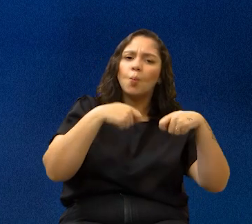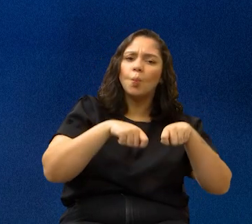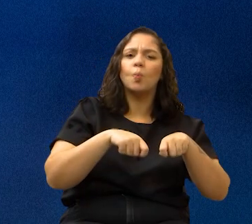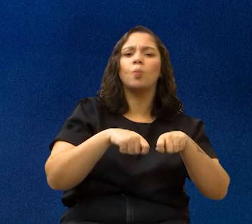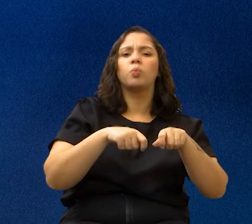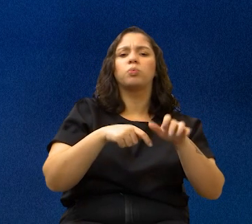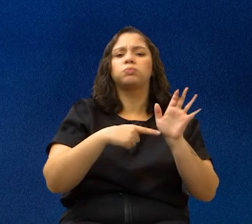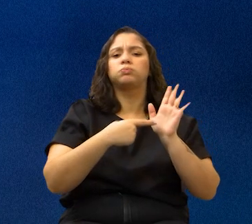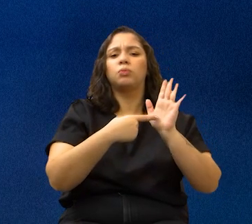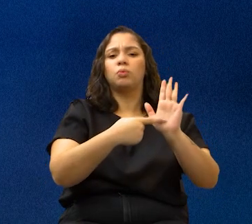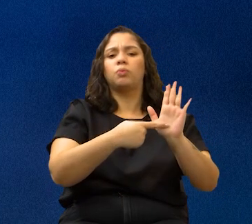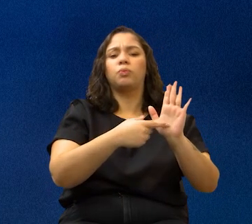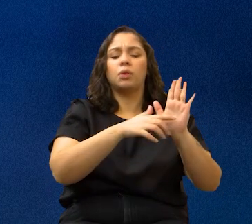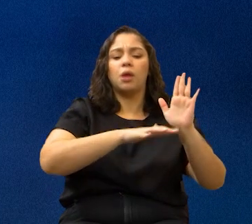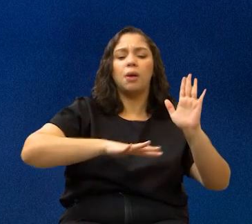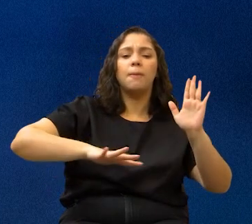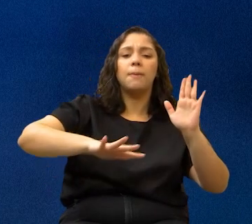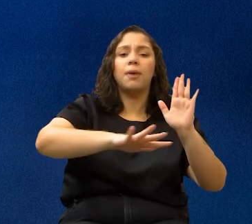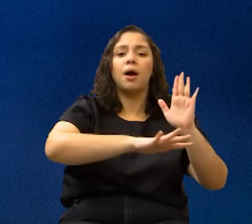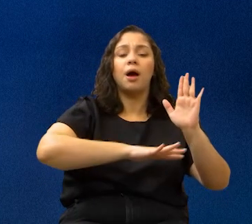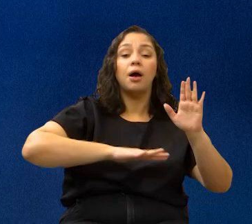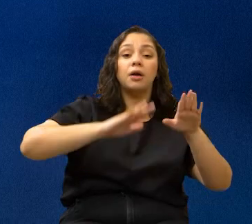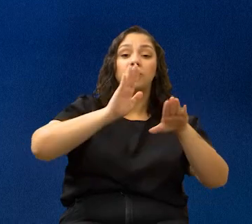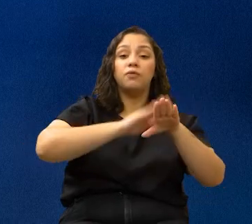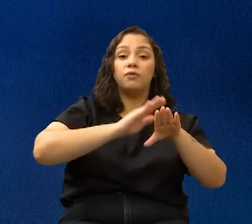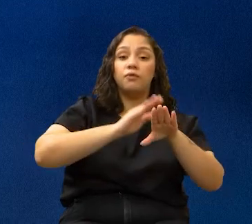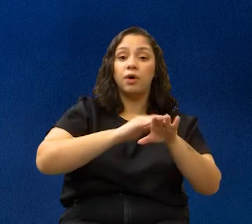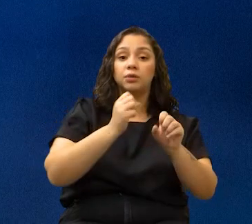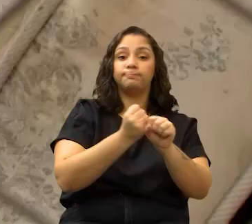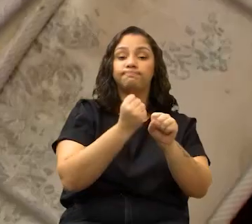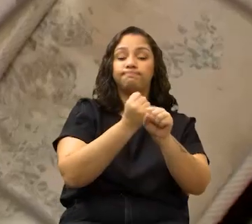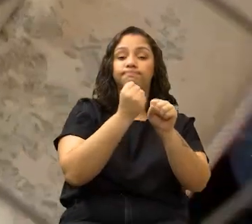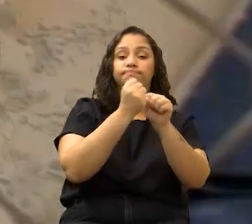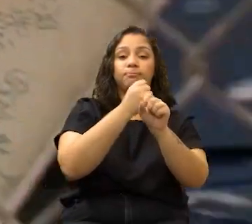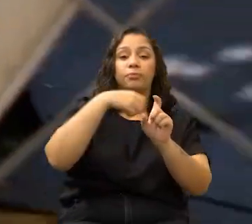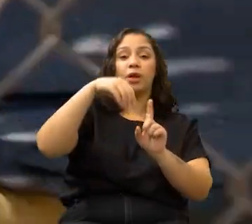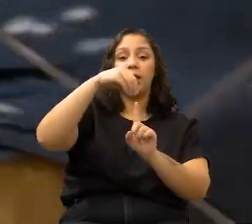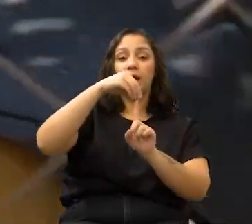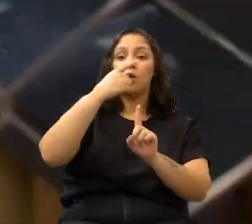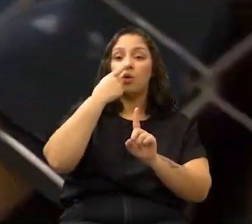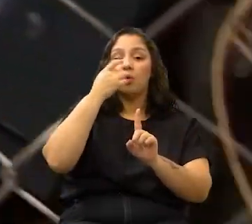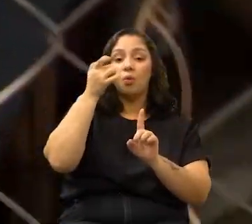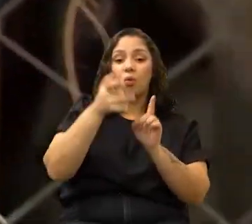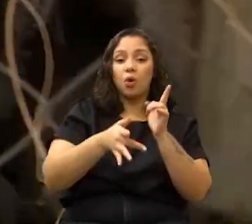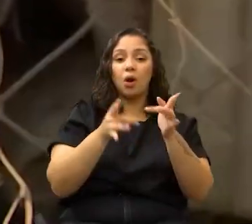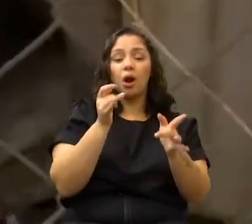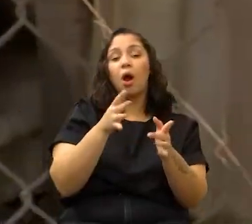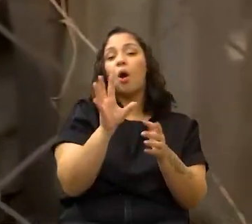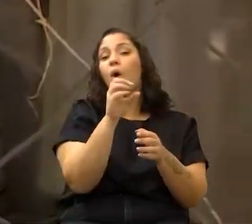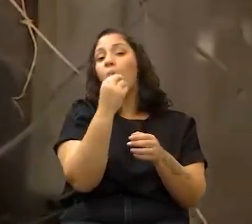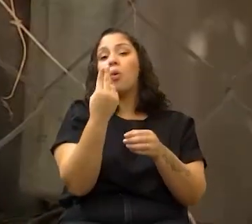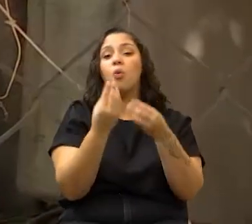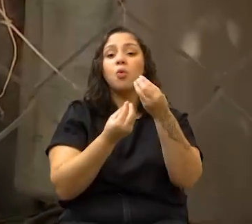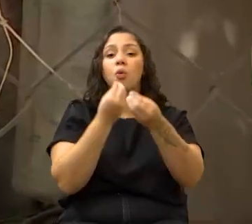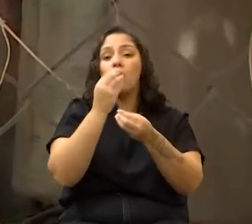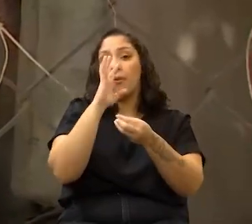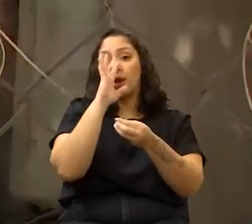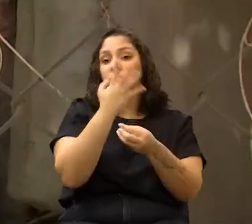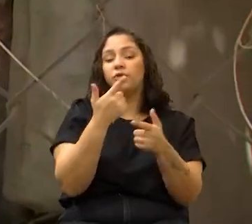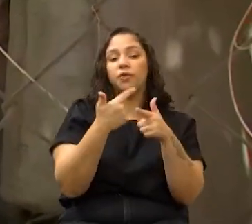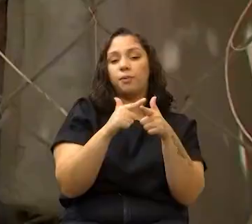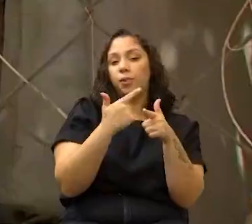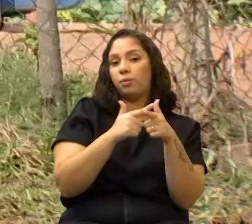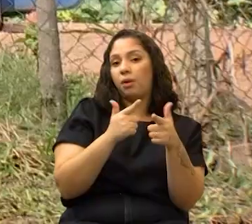prefeitura indicar uma área para ser feito o ecoponto ou uma medida paliativa para o problema em